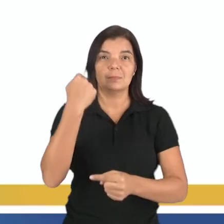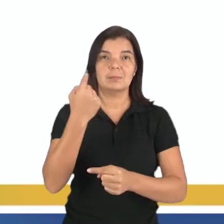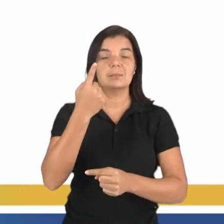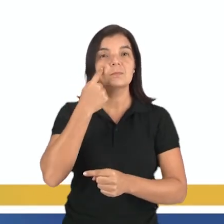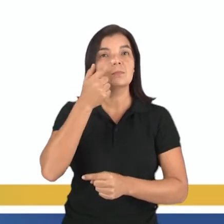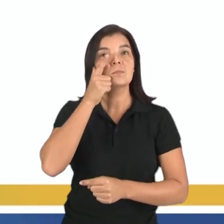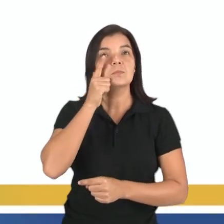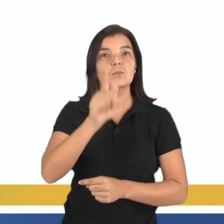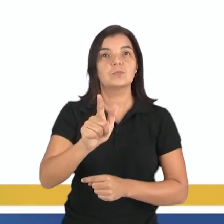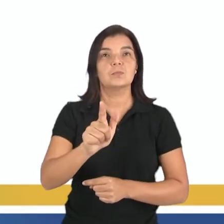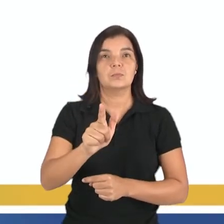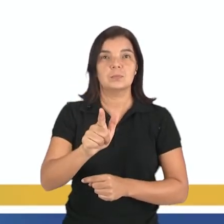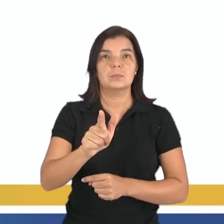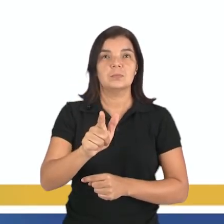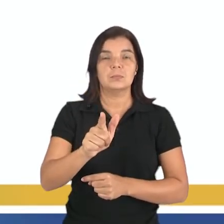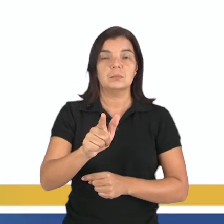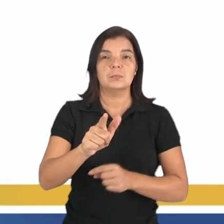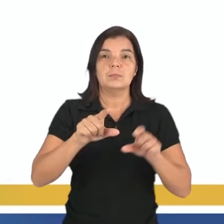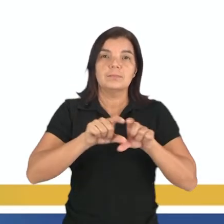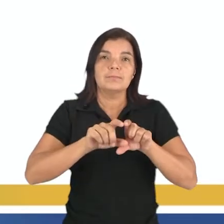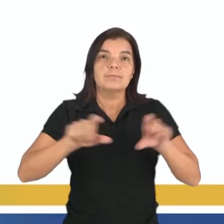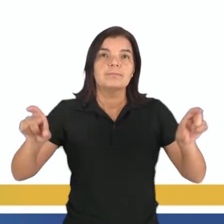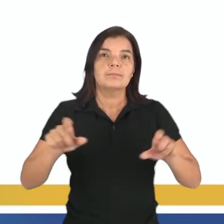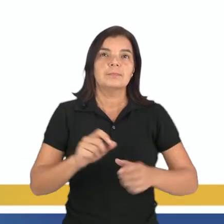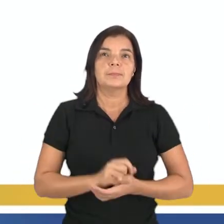eu ganhar um ângulo maior.